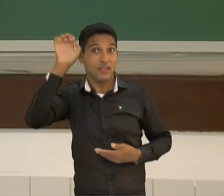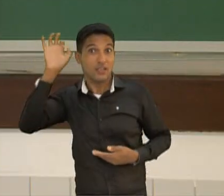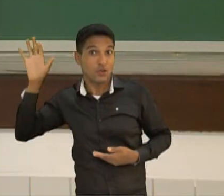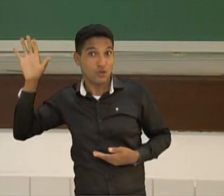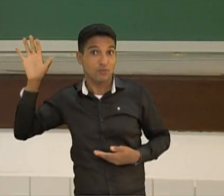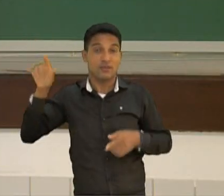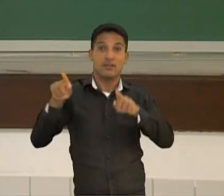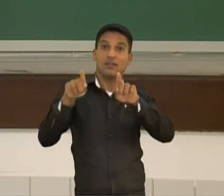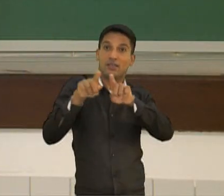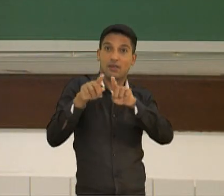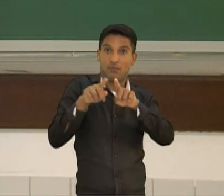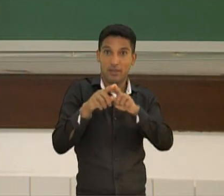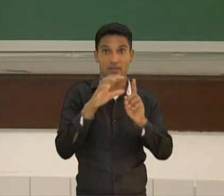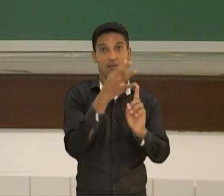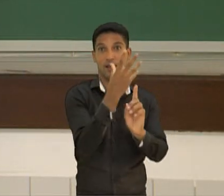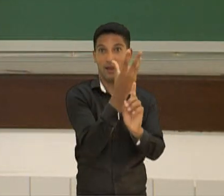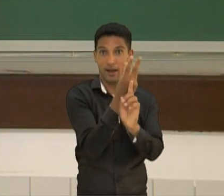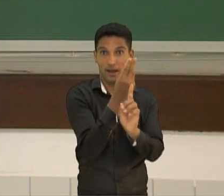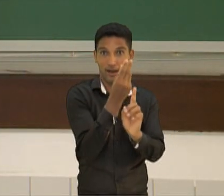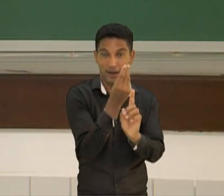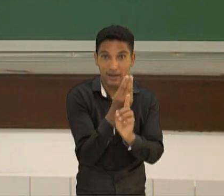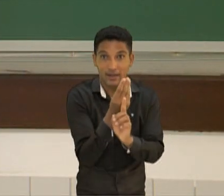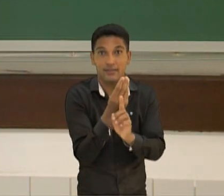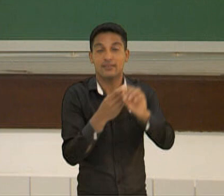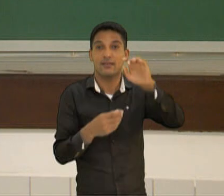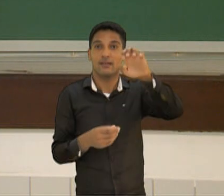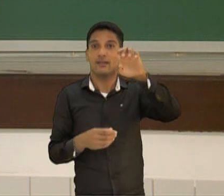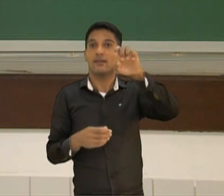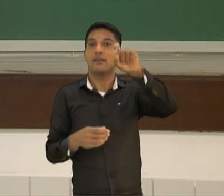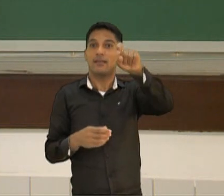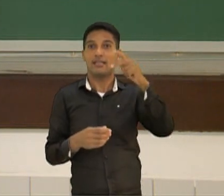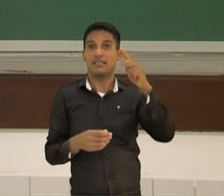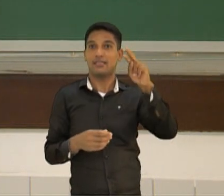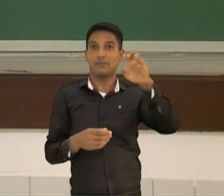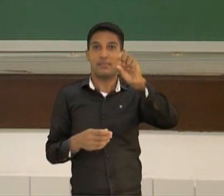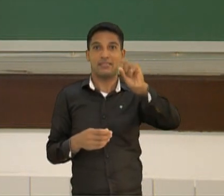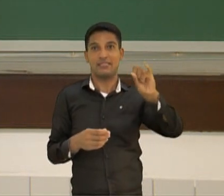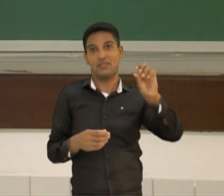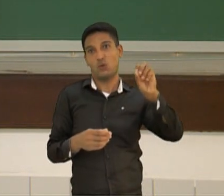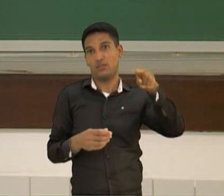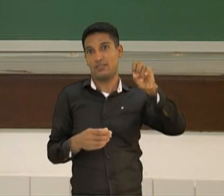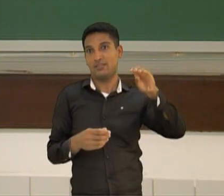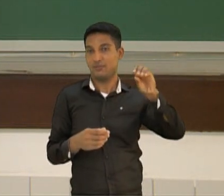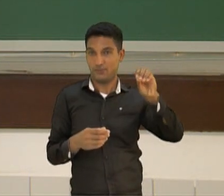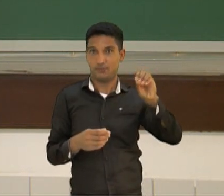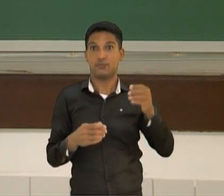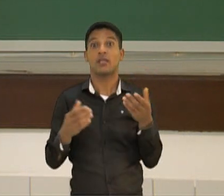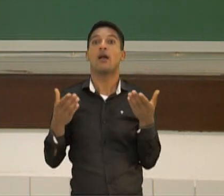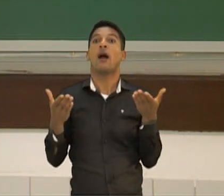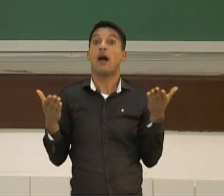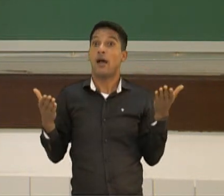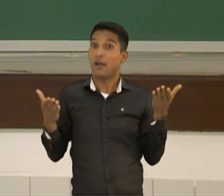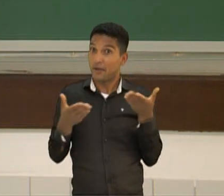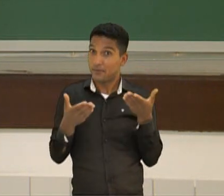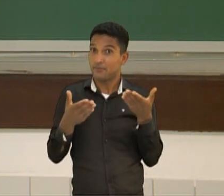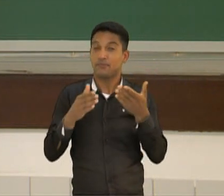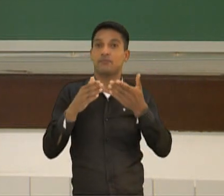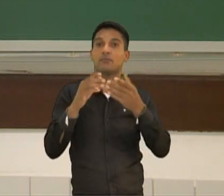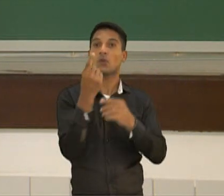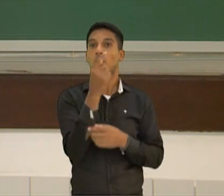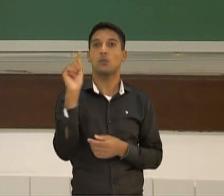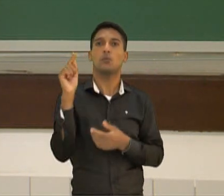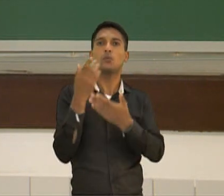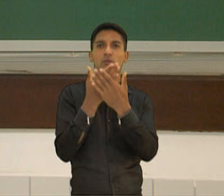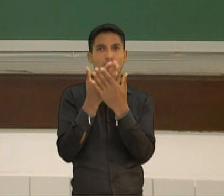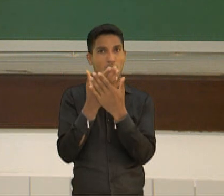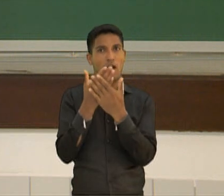para fechar esse ano maravilhoso que nós tivemos juntos. Meus queridos, então, essa é a nossa última aula, né, do conteúdo de vocês